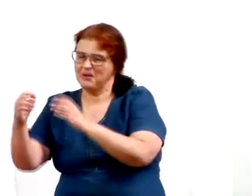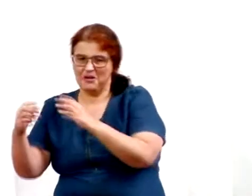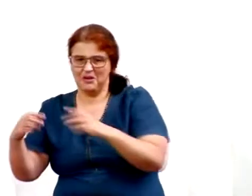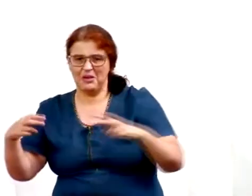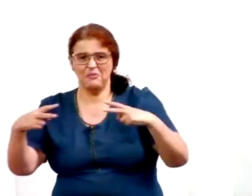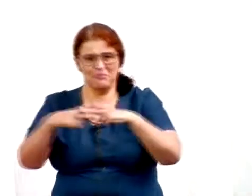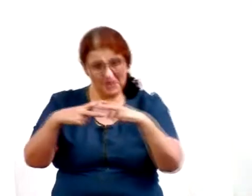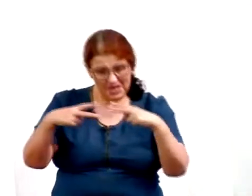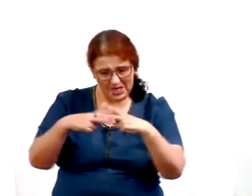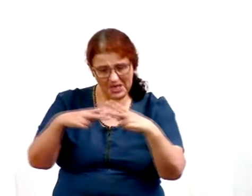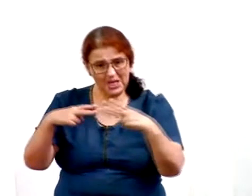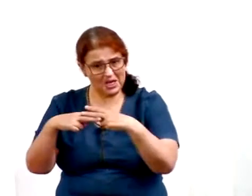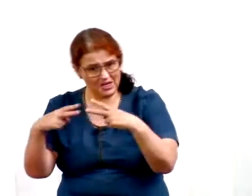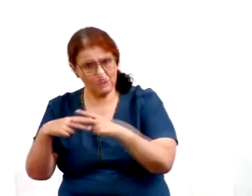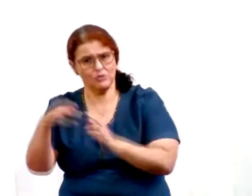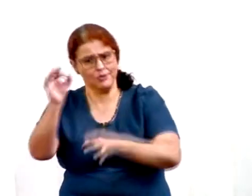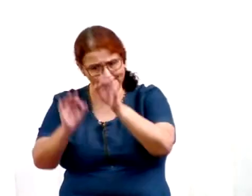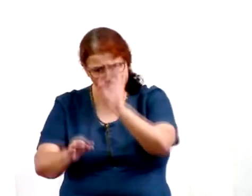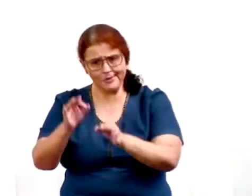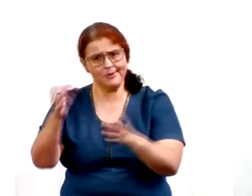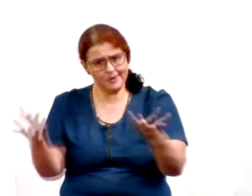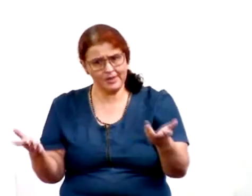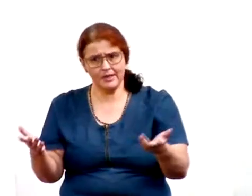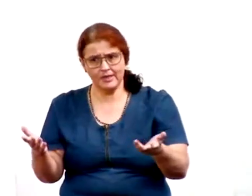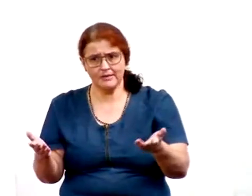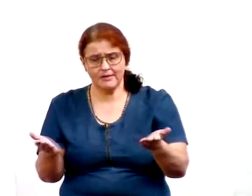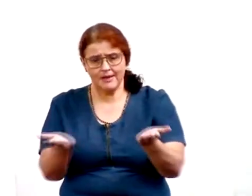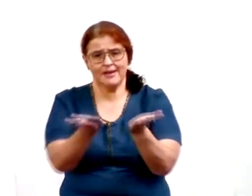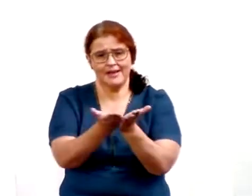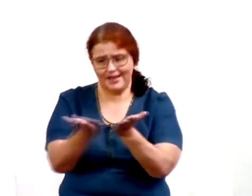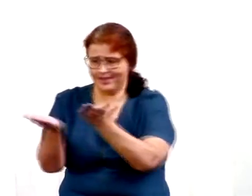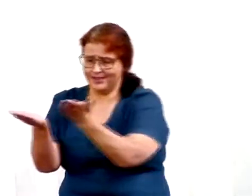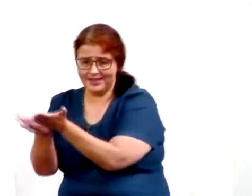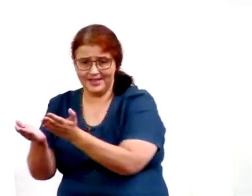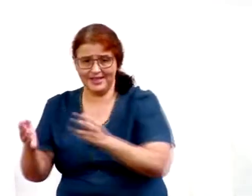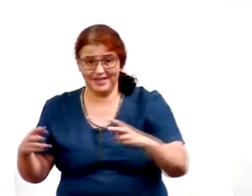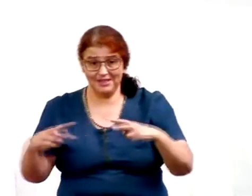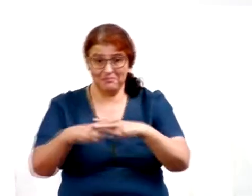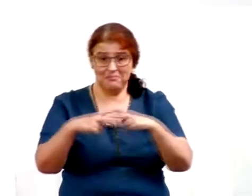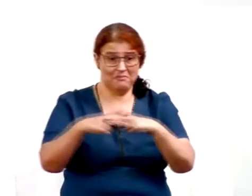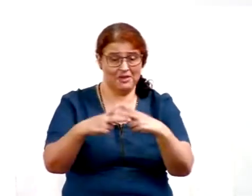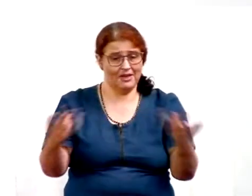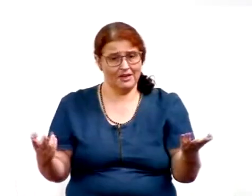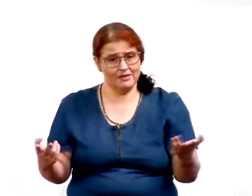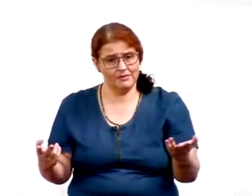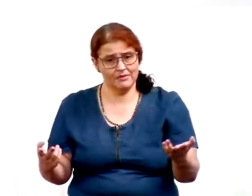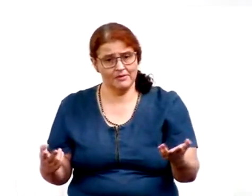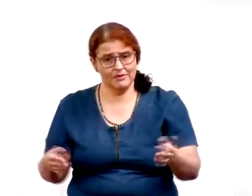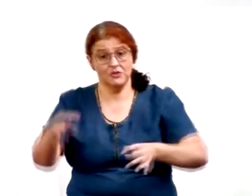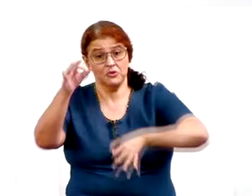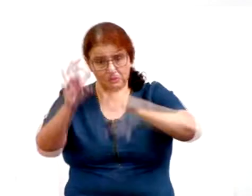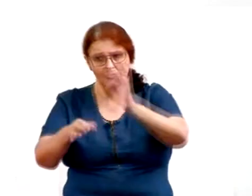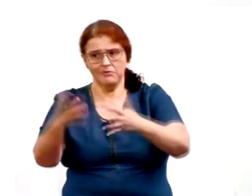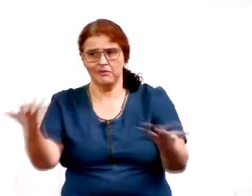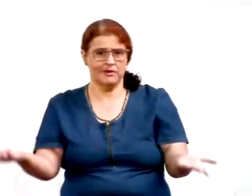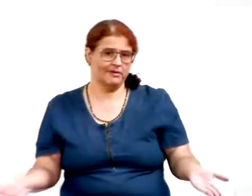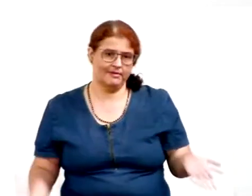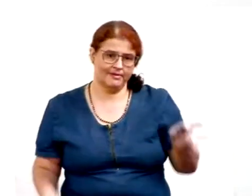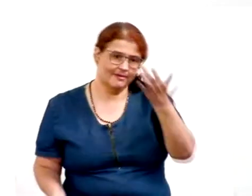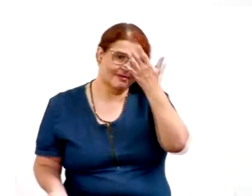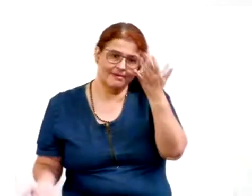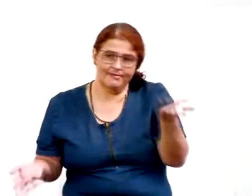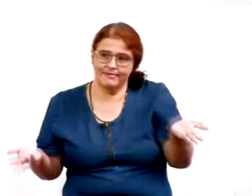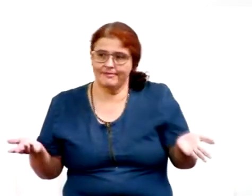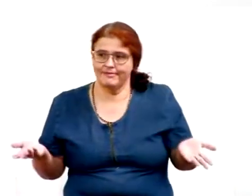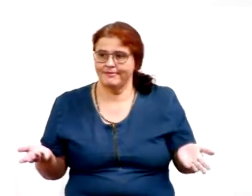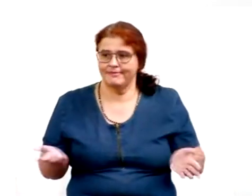tomando conta de tratar biblicamente, com firmeza e amor, esses problemas morais dentro da